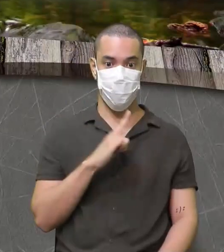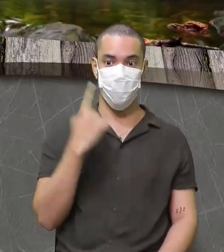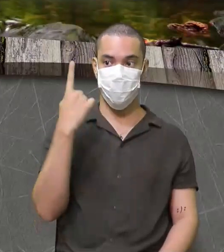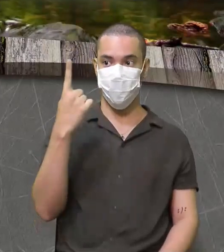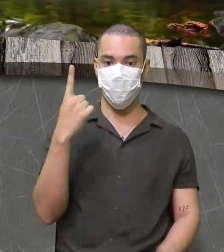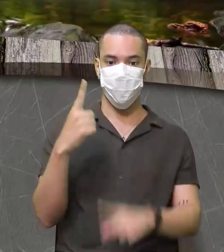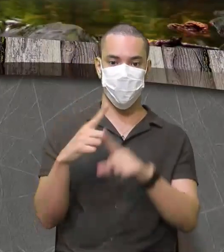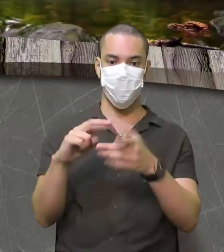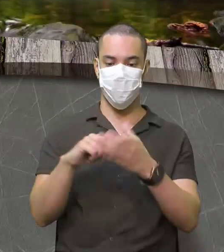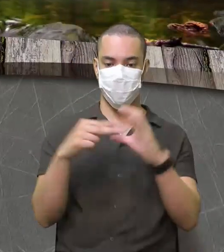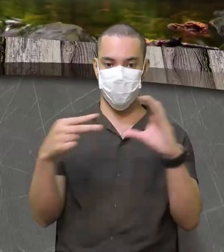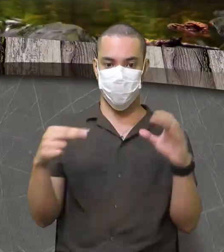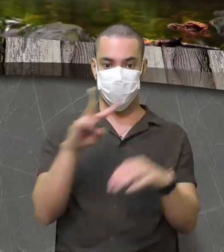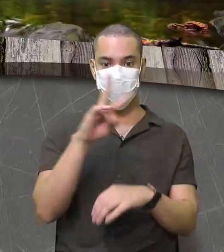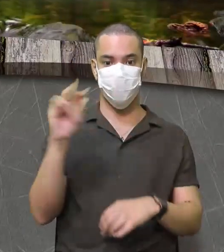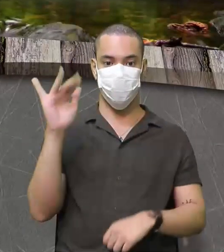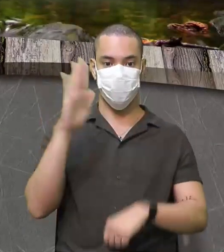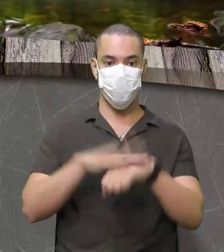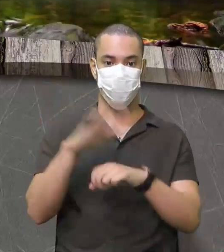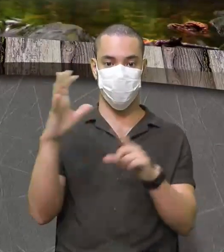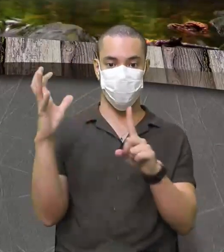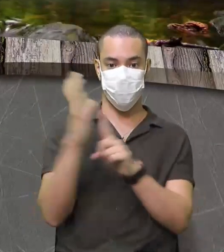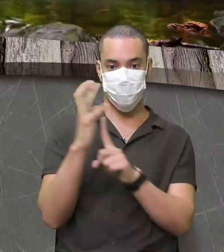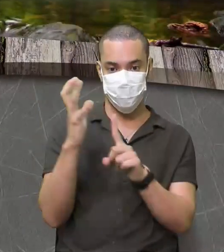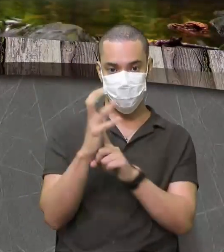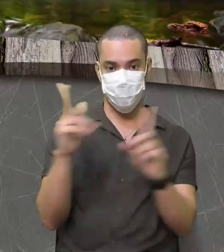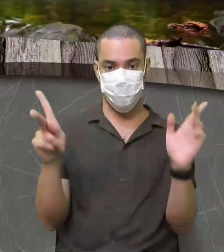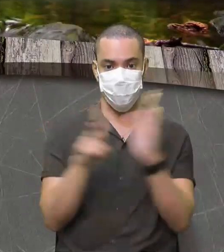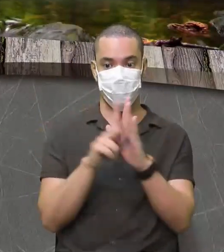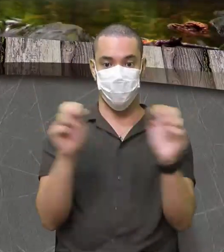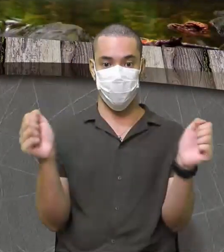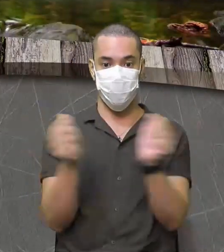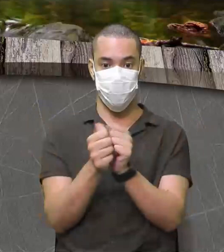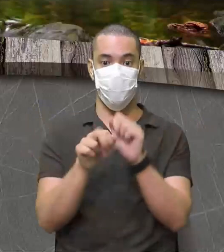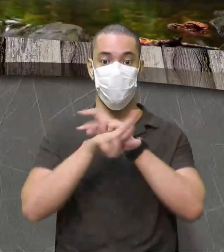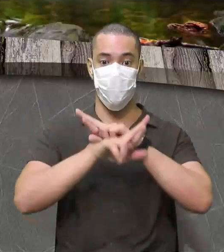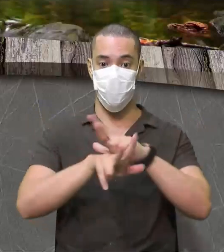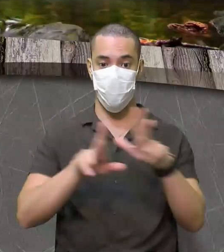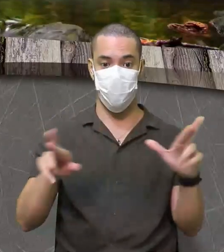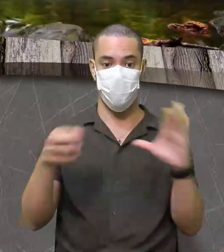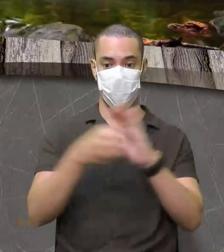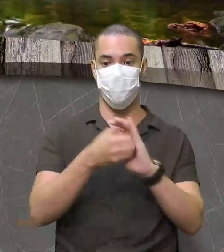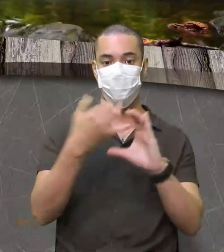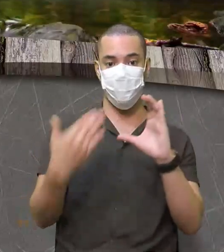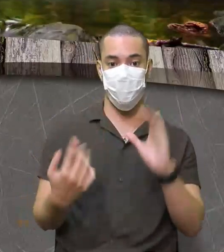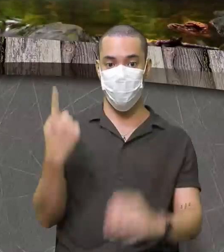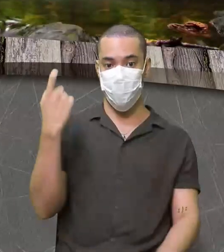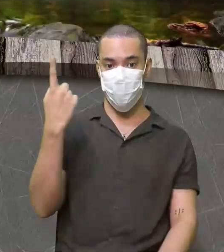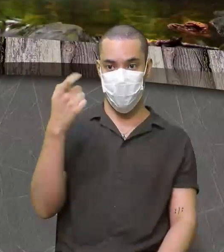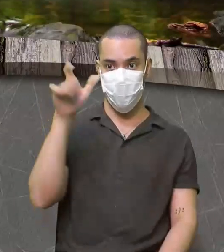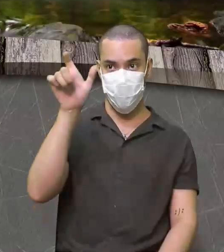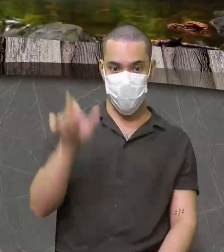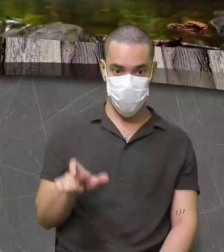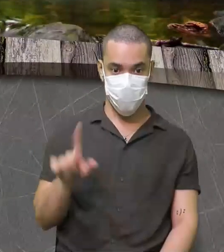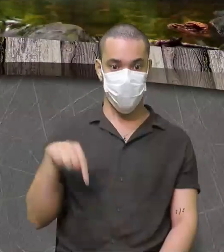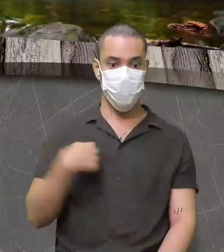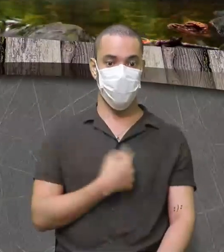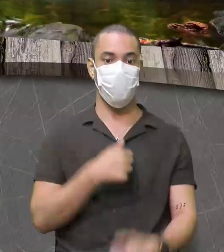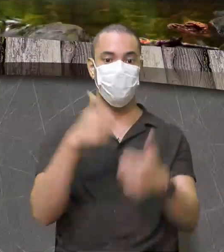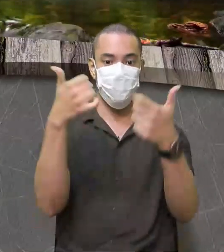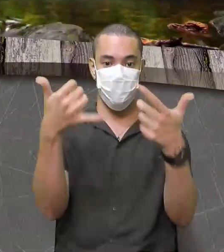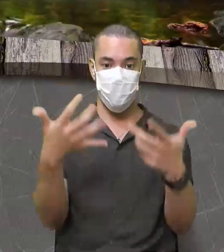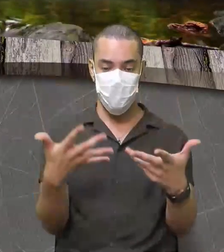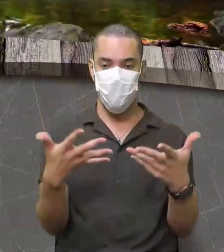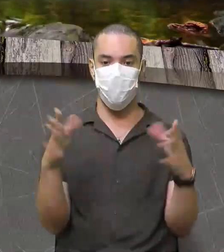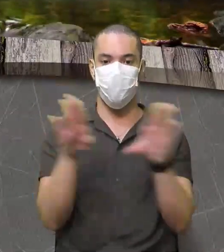tá? Que vai estar influenciando em várias características no mesmo indivíduo. E aí a gente falou ali da síndrome